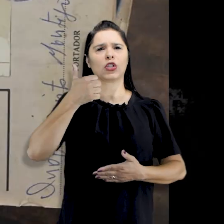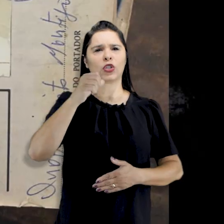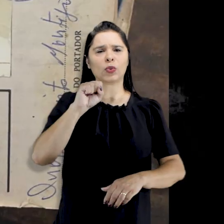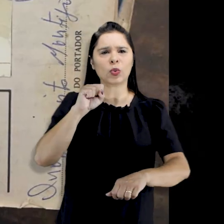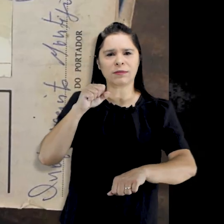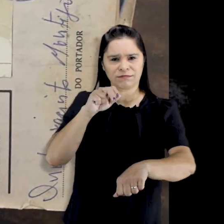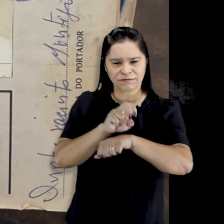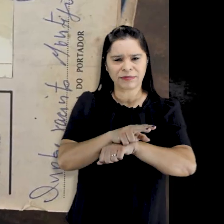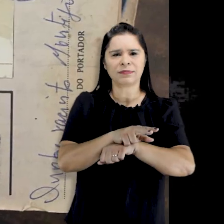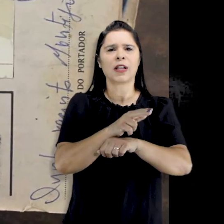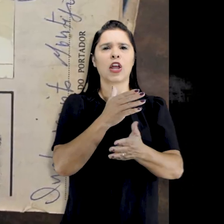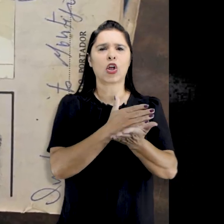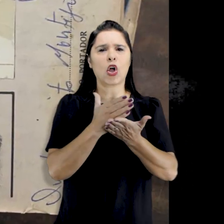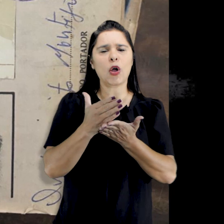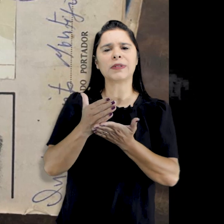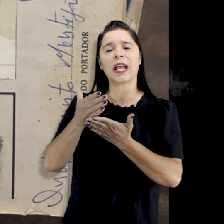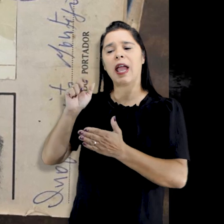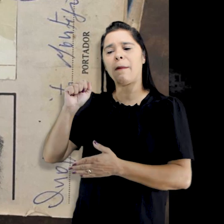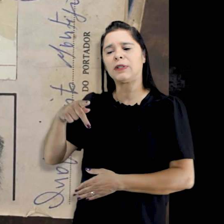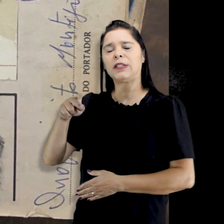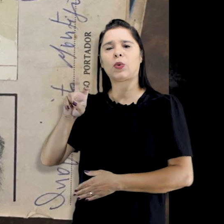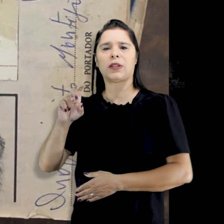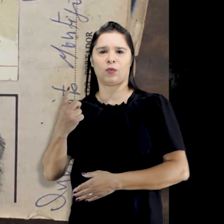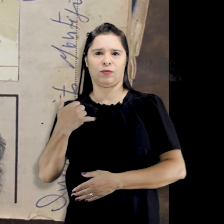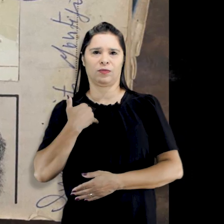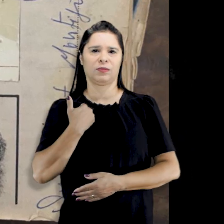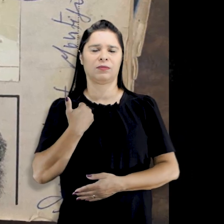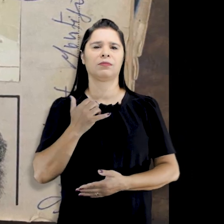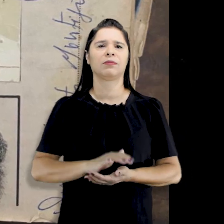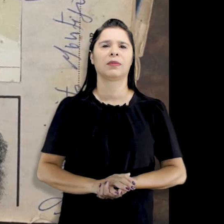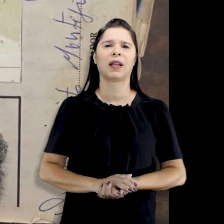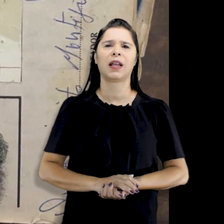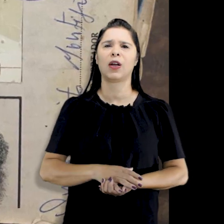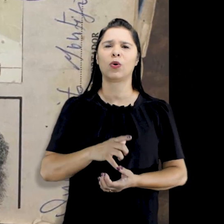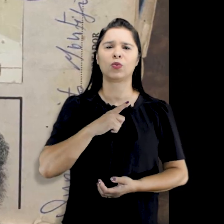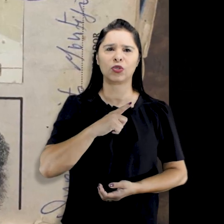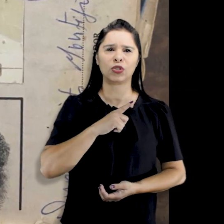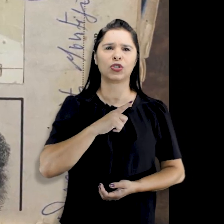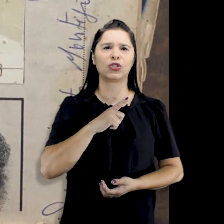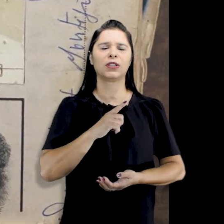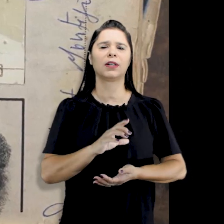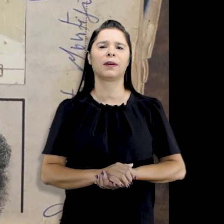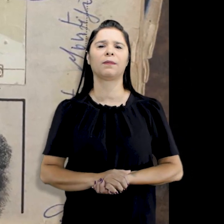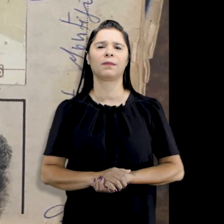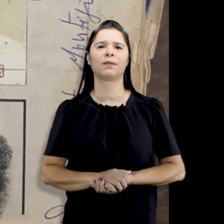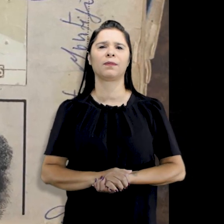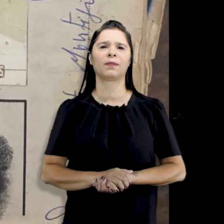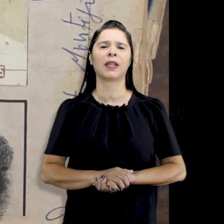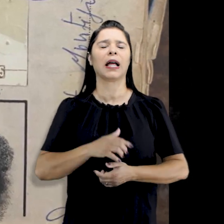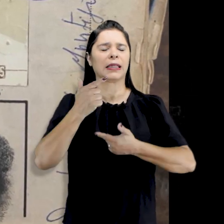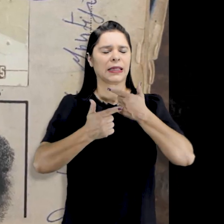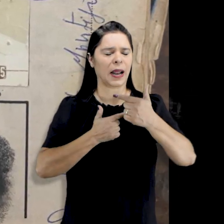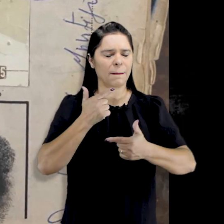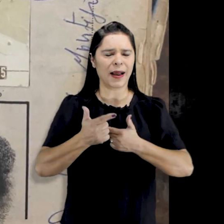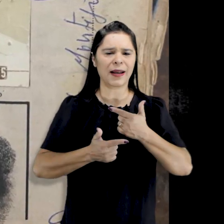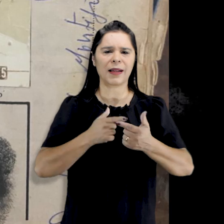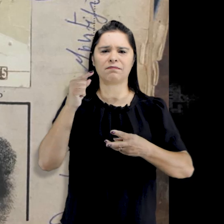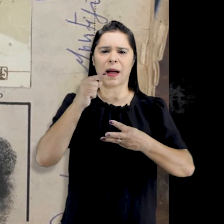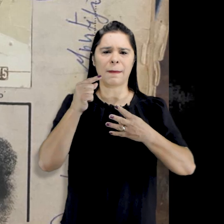E entrei e saí com 51. Eu na rede eu tive 4 passos. Eu trabalhei na turma